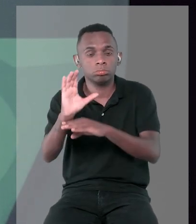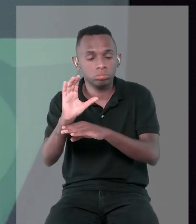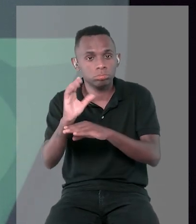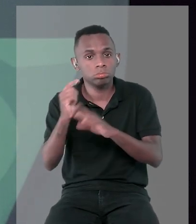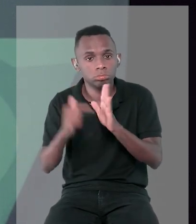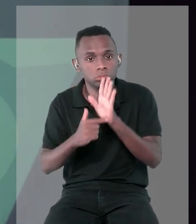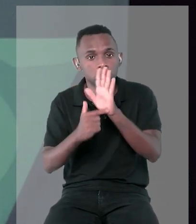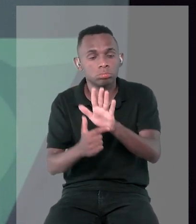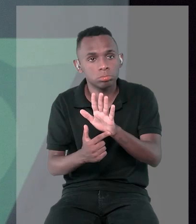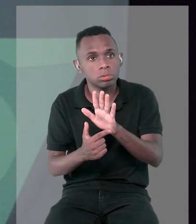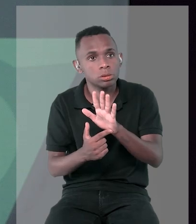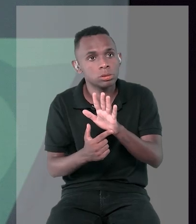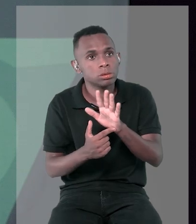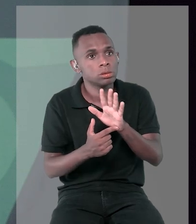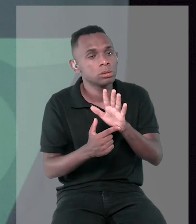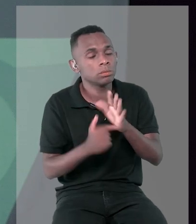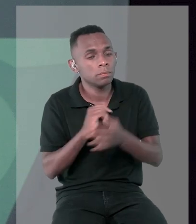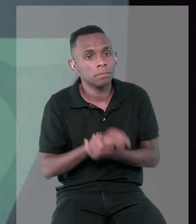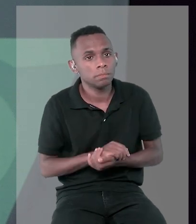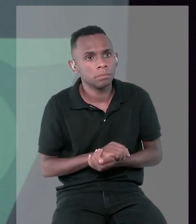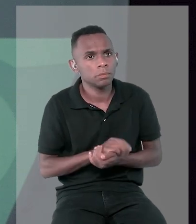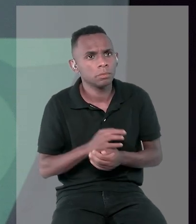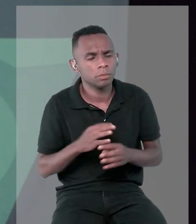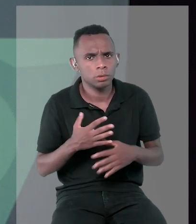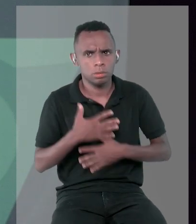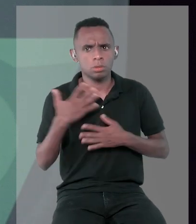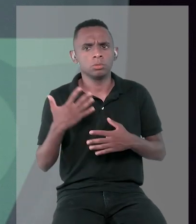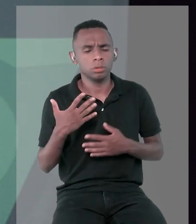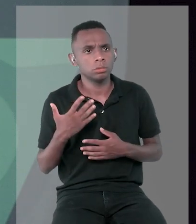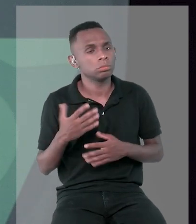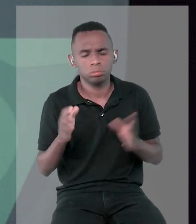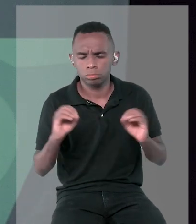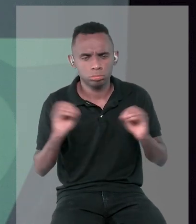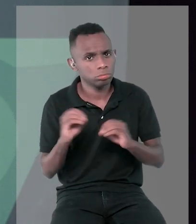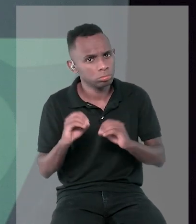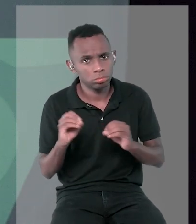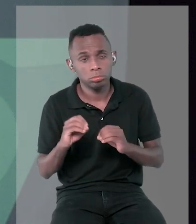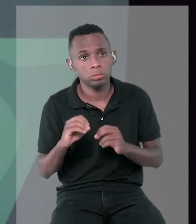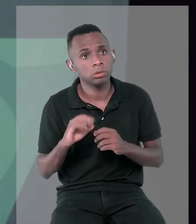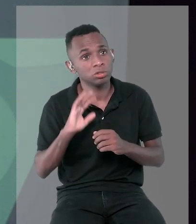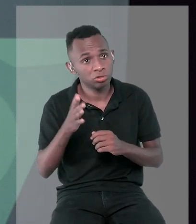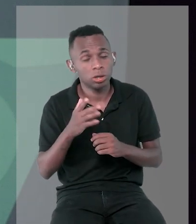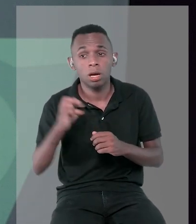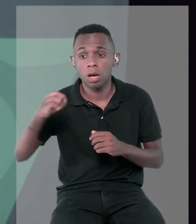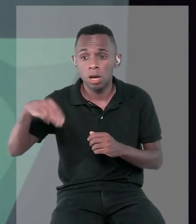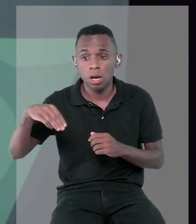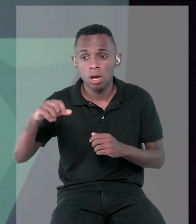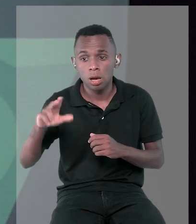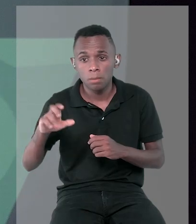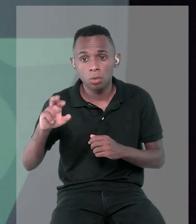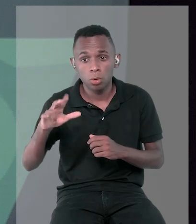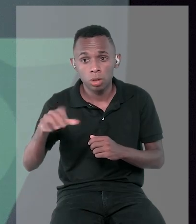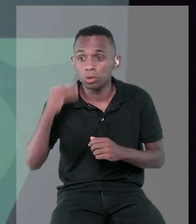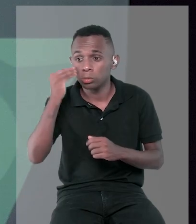publicar em alta, com uma tiragem muito grande, todo mundo ficou muito assustado, mas ele falou, não, a Clarice falou, se já deu certo com o Murilo, vai dar certo